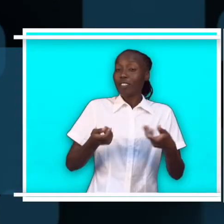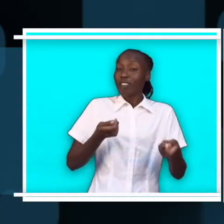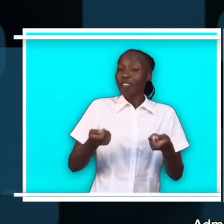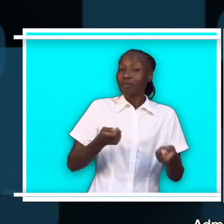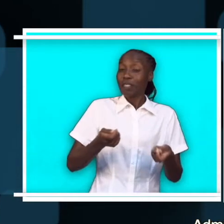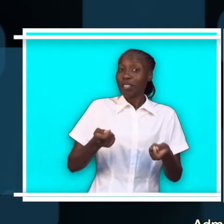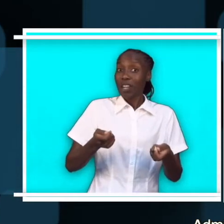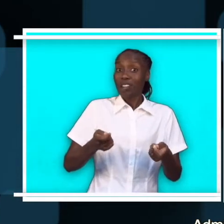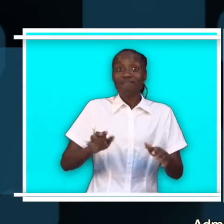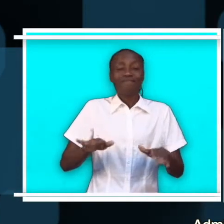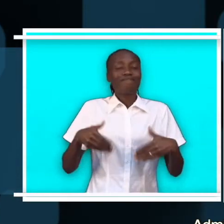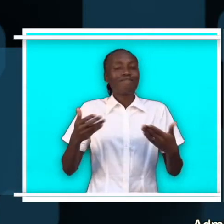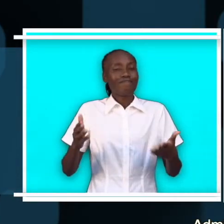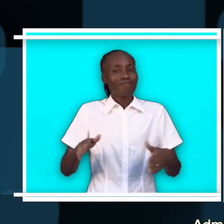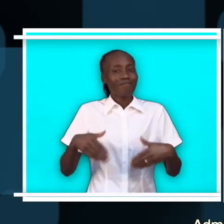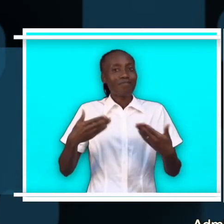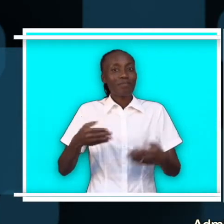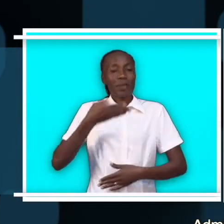Administrar